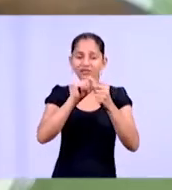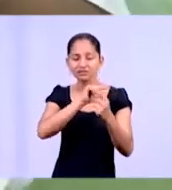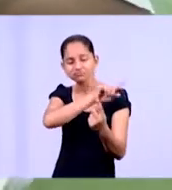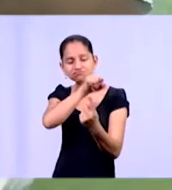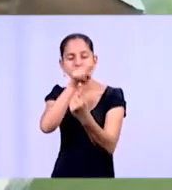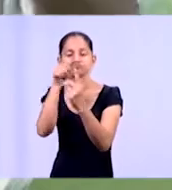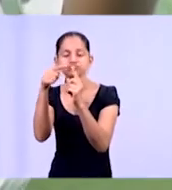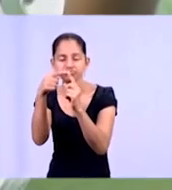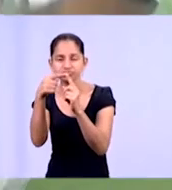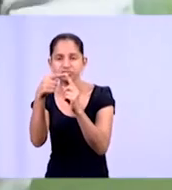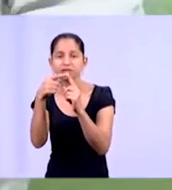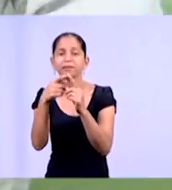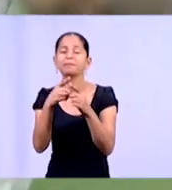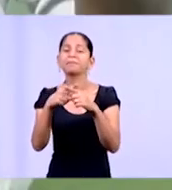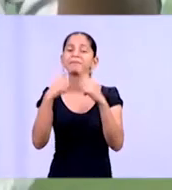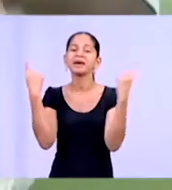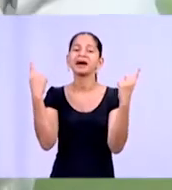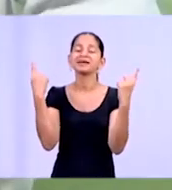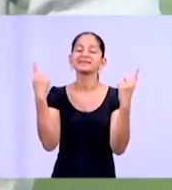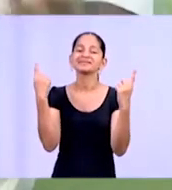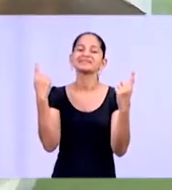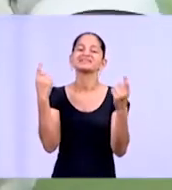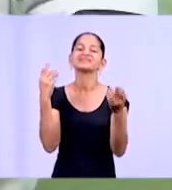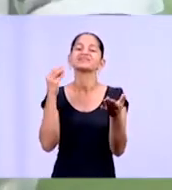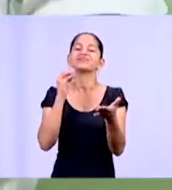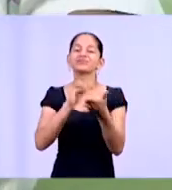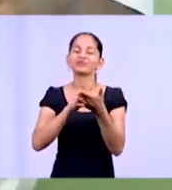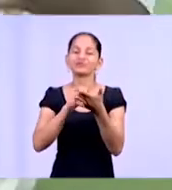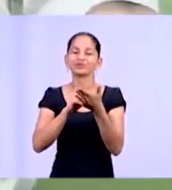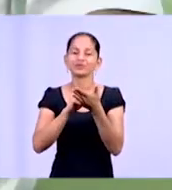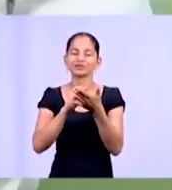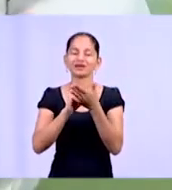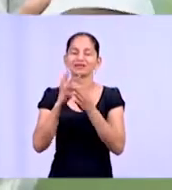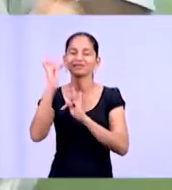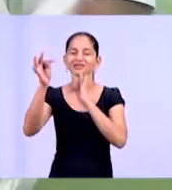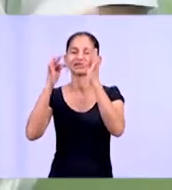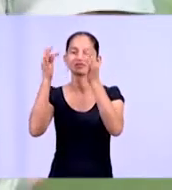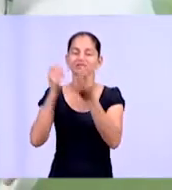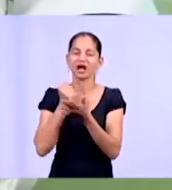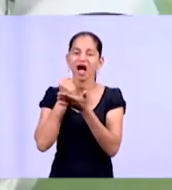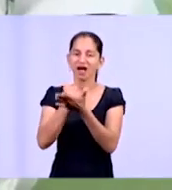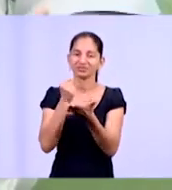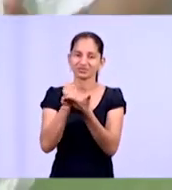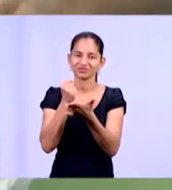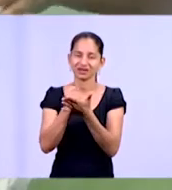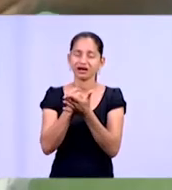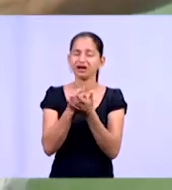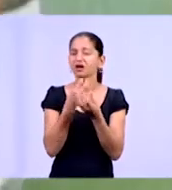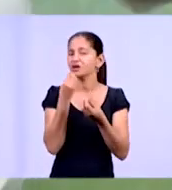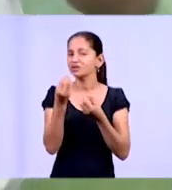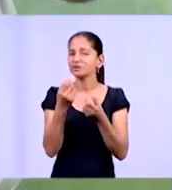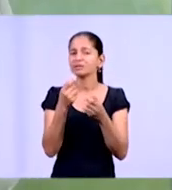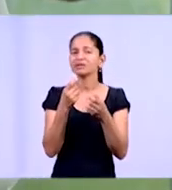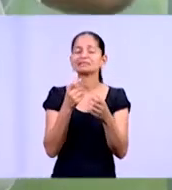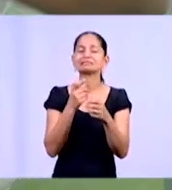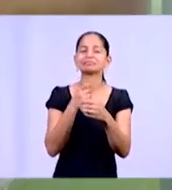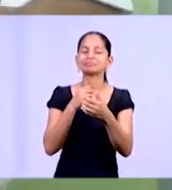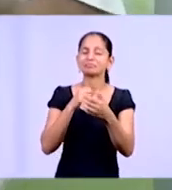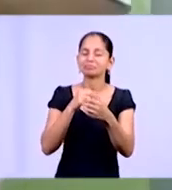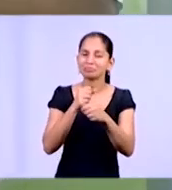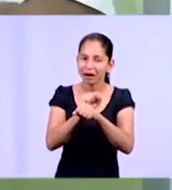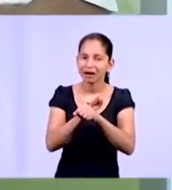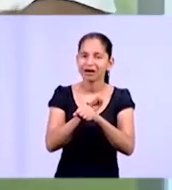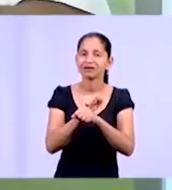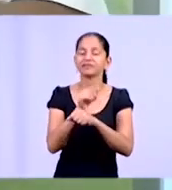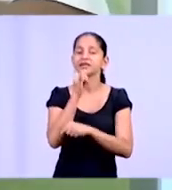para entender o resultado, só que na época a tecnologia não era o suficiente para eles montarem aquela máquina. É a mesma coisa, a gente